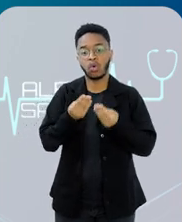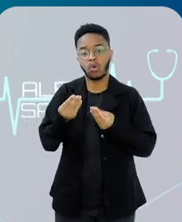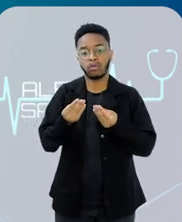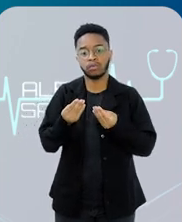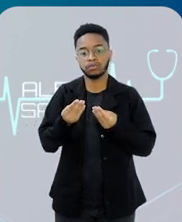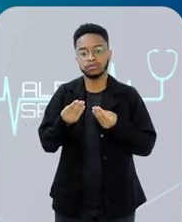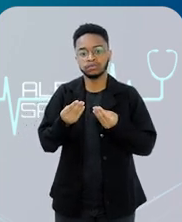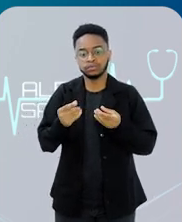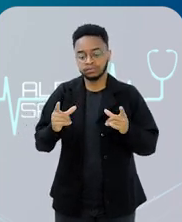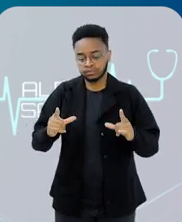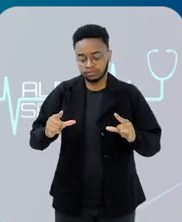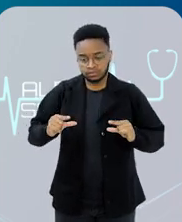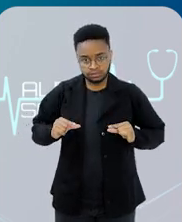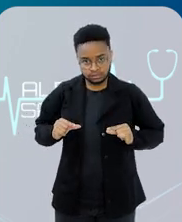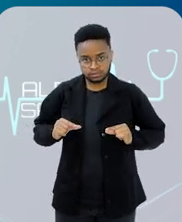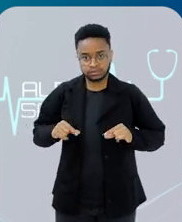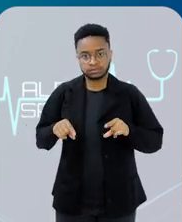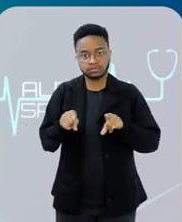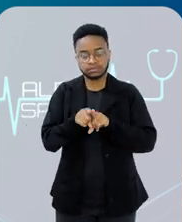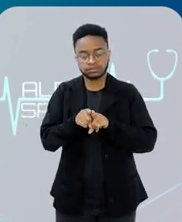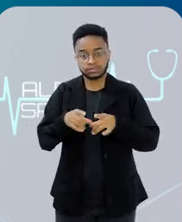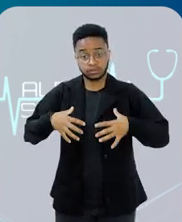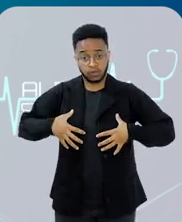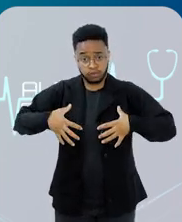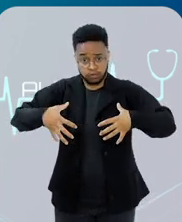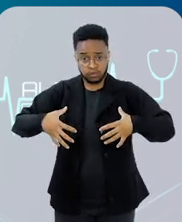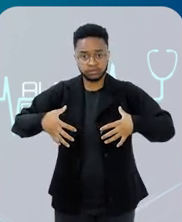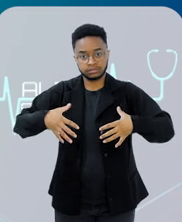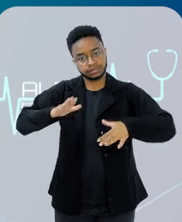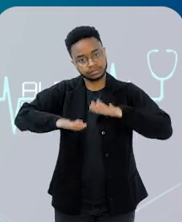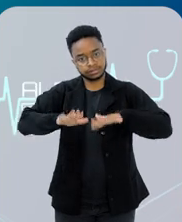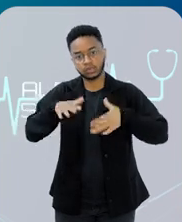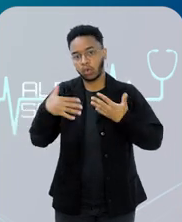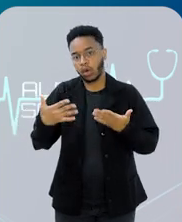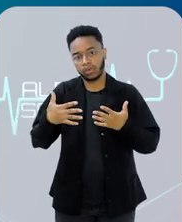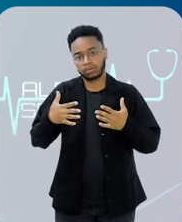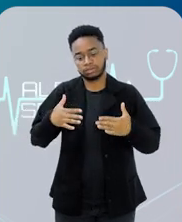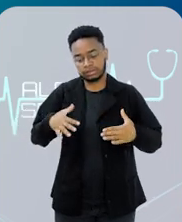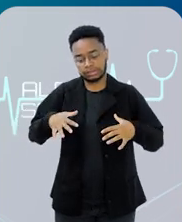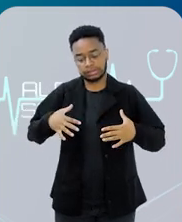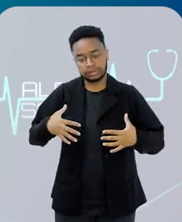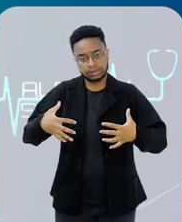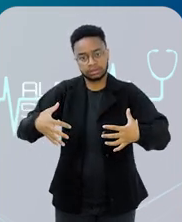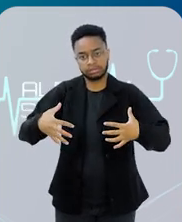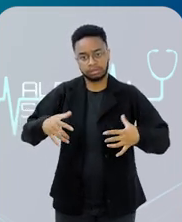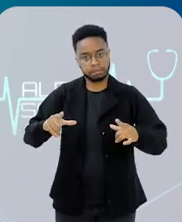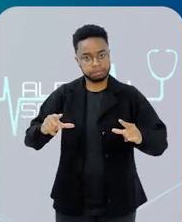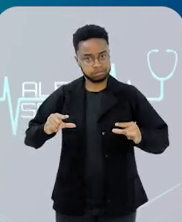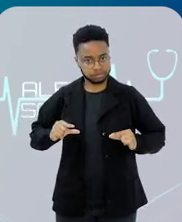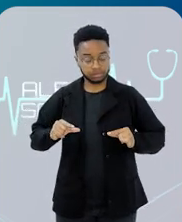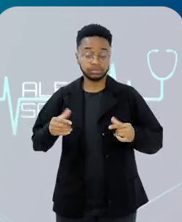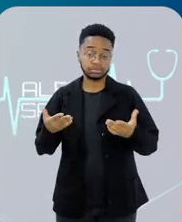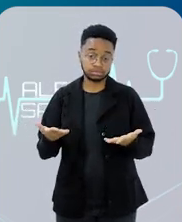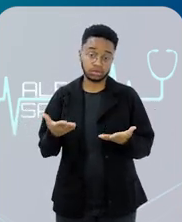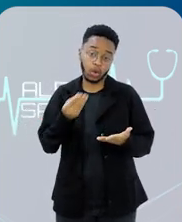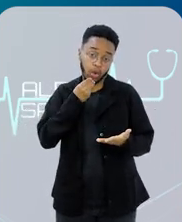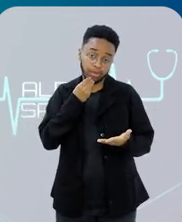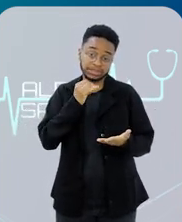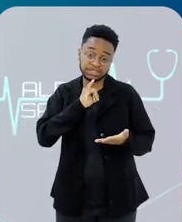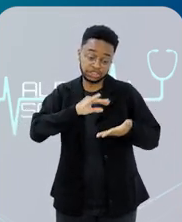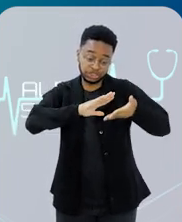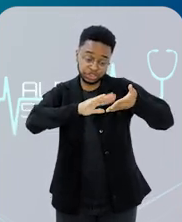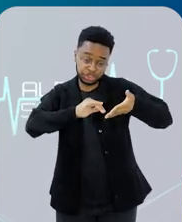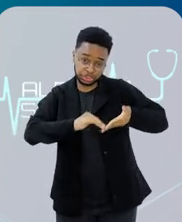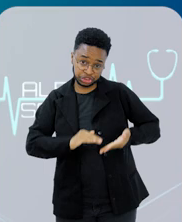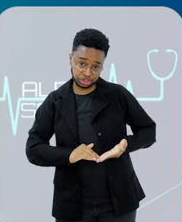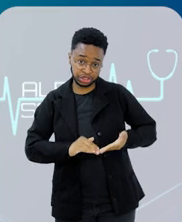do grau de hipertrofia, do grau, do tamanho, do volume dessa mama que precisa ser reduzido. E aí, é claro, quanto mais tecido